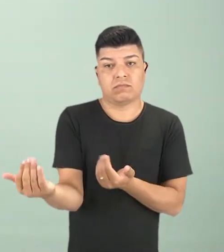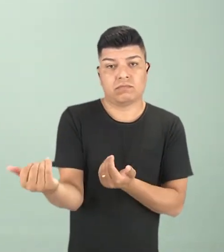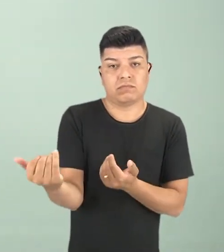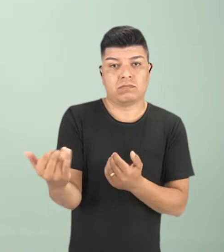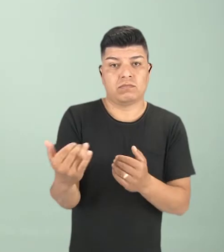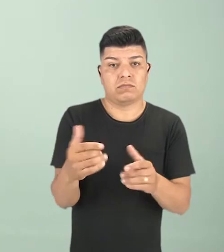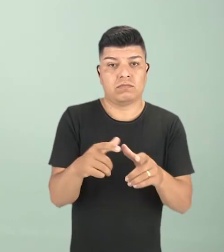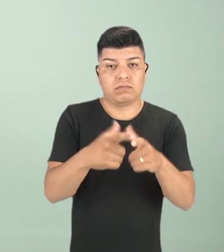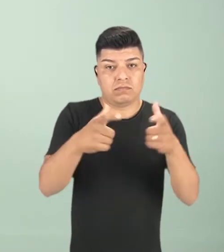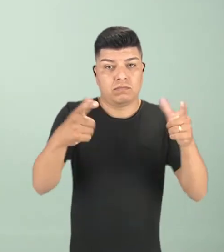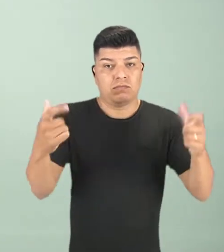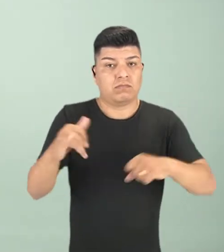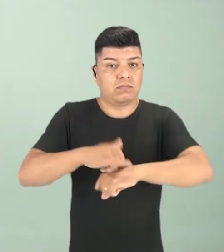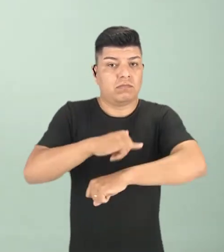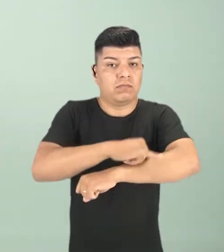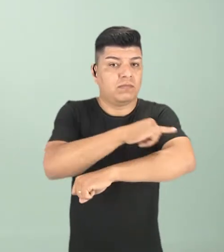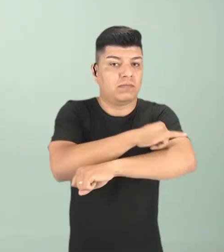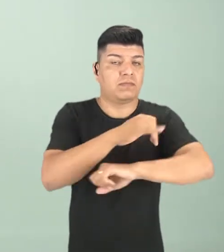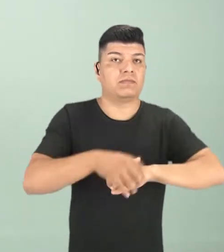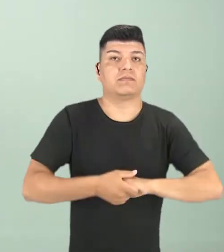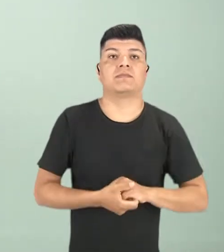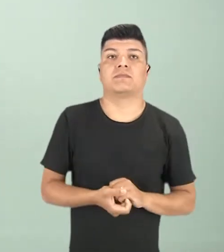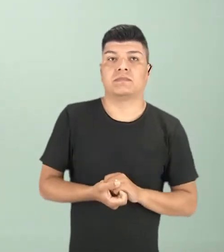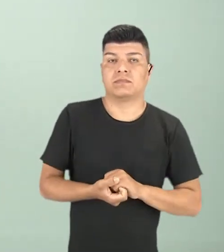aumento da obesidade.